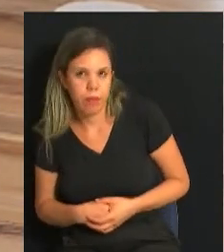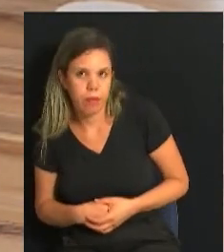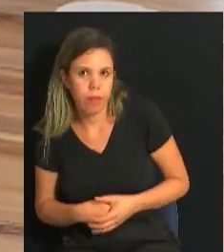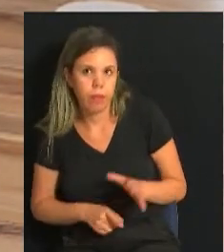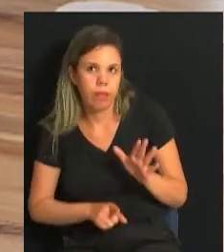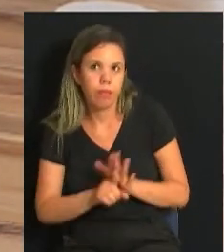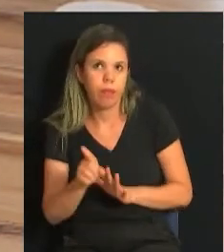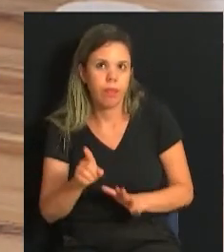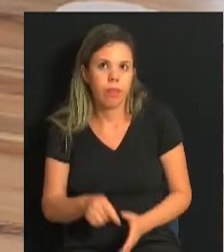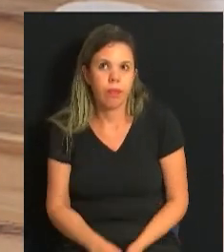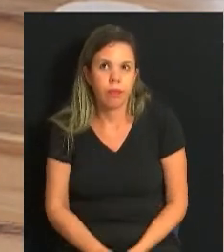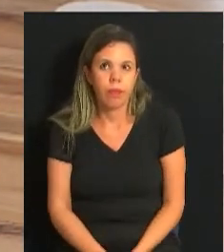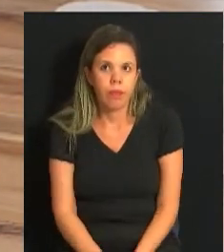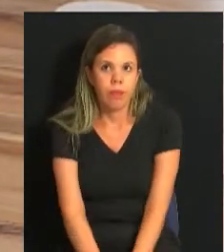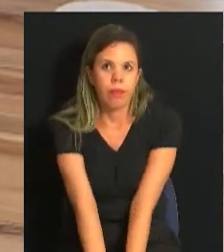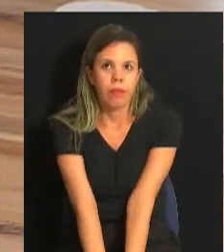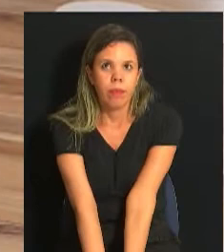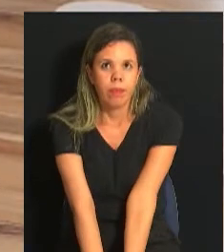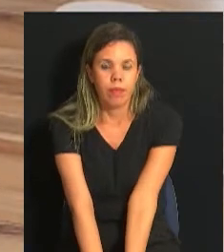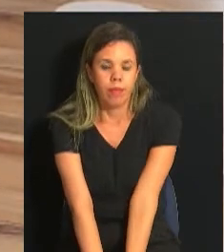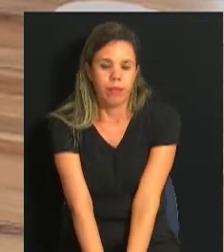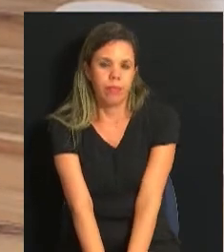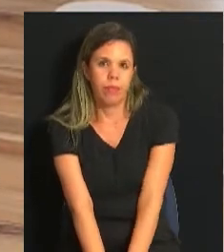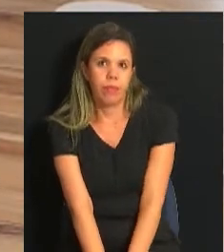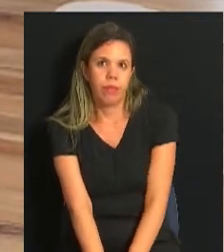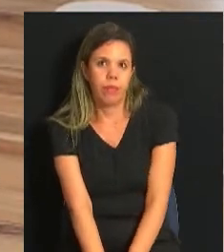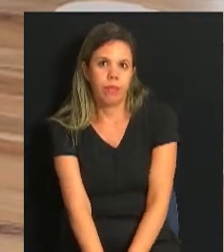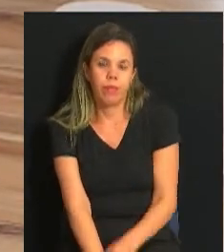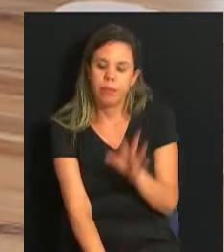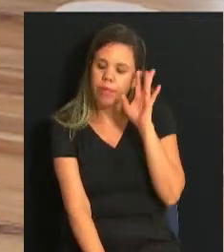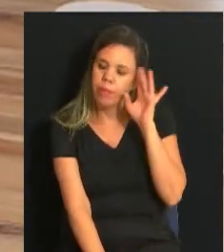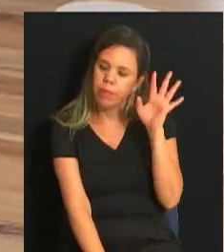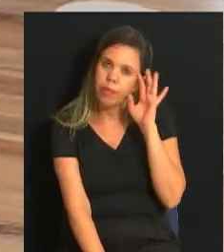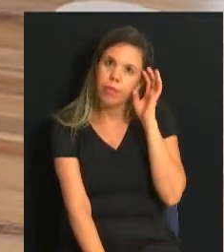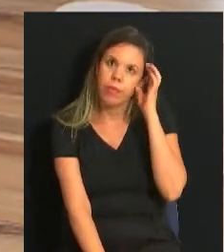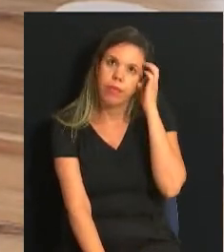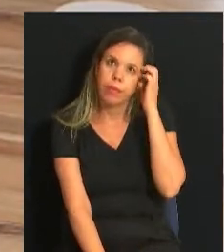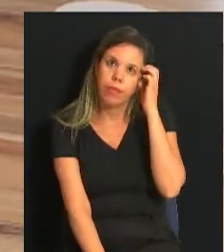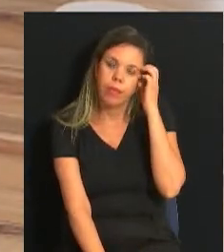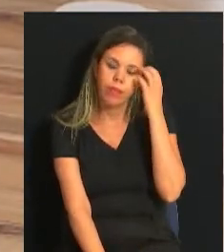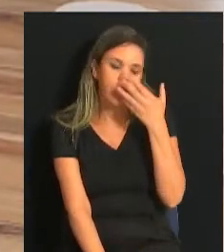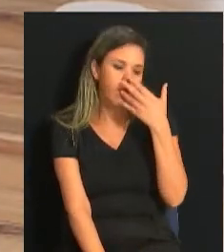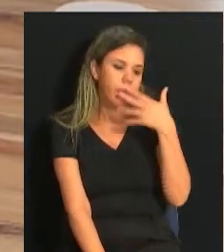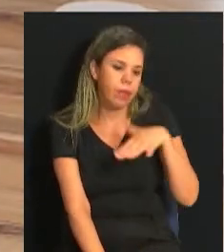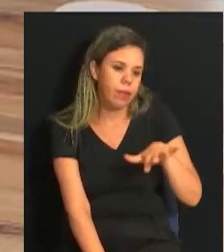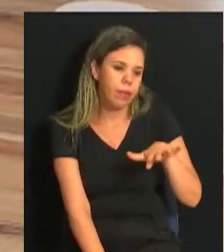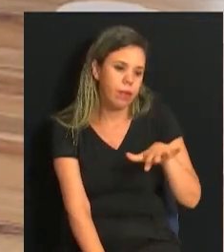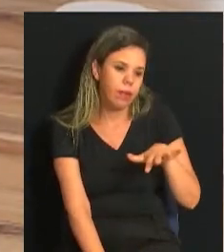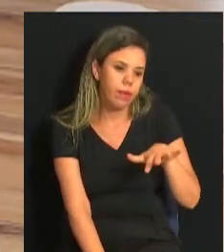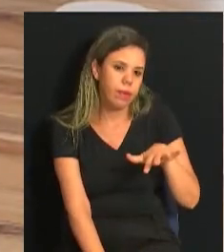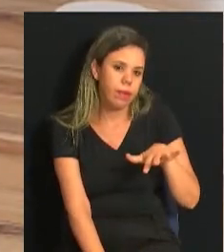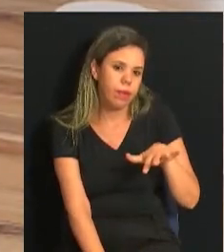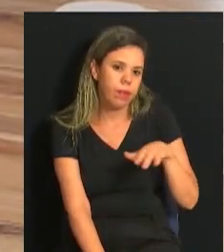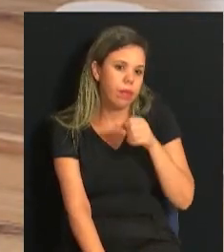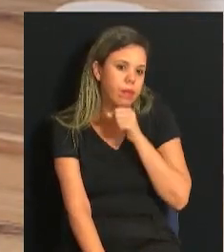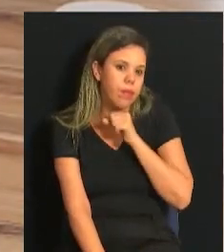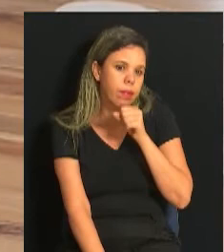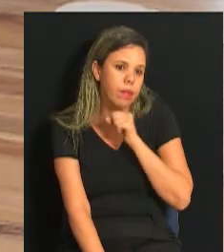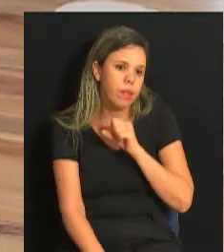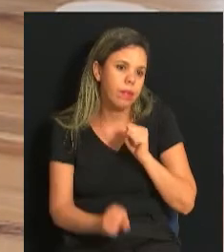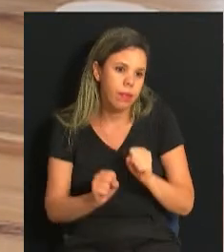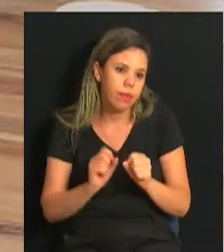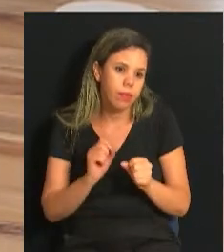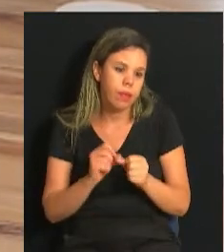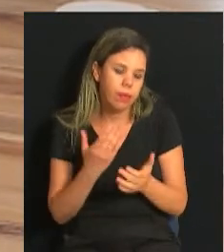vou te fazer uma pergunta sim porque é uma Gino que criança do Idoso pelo mundo pode fazer a